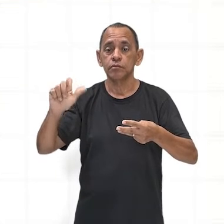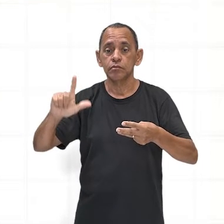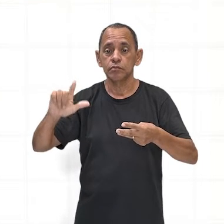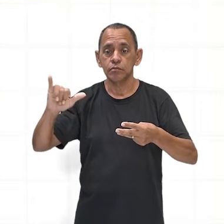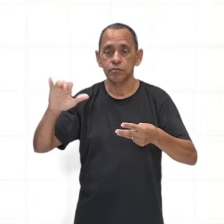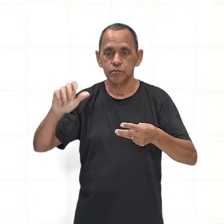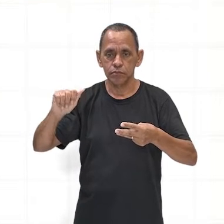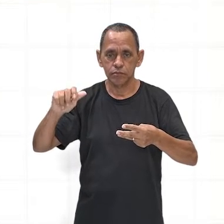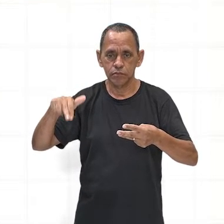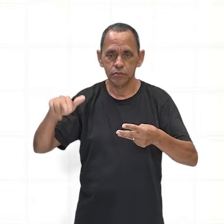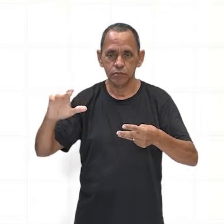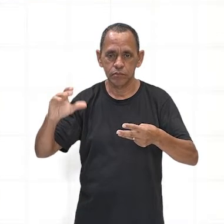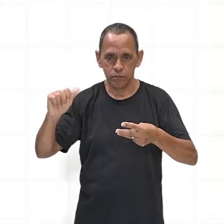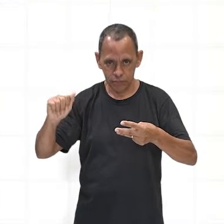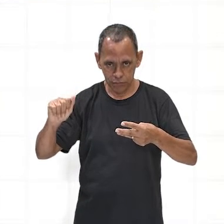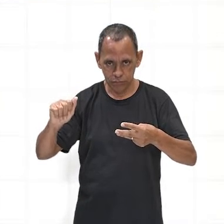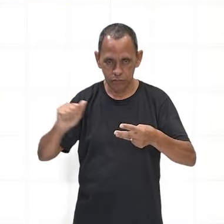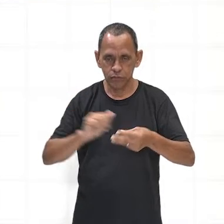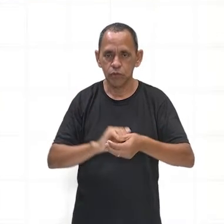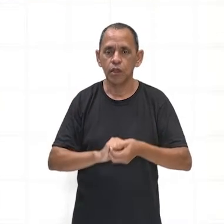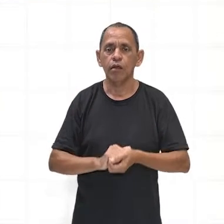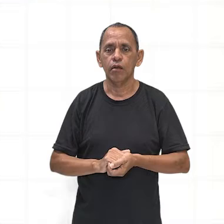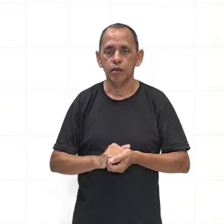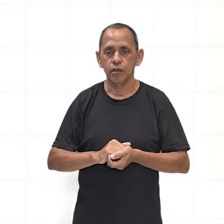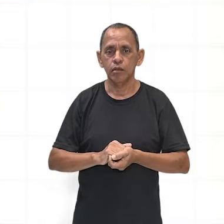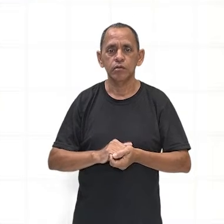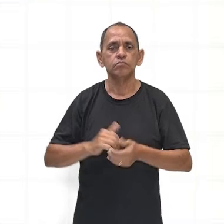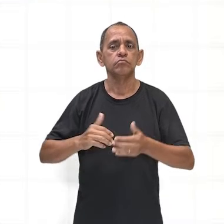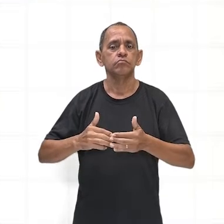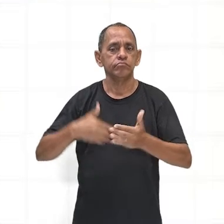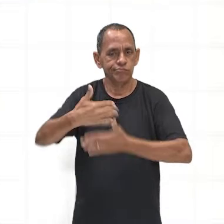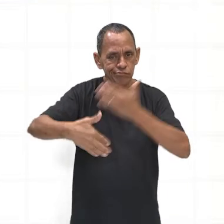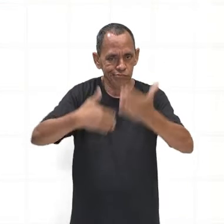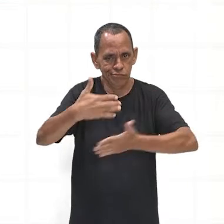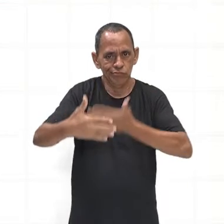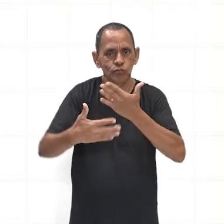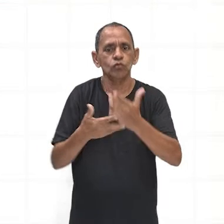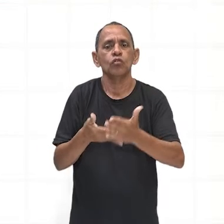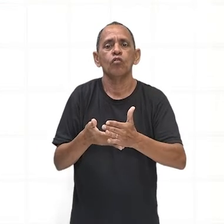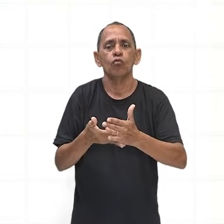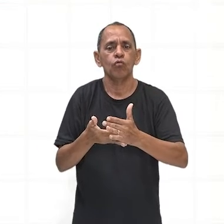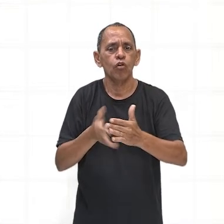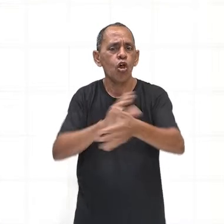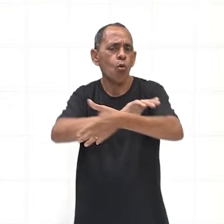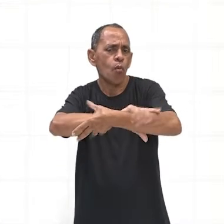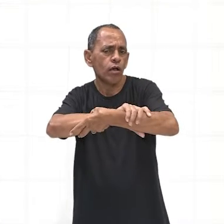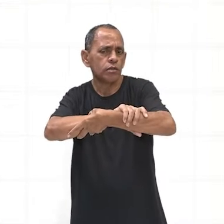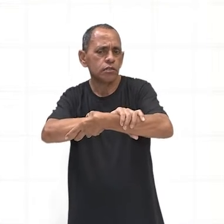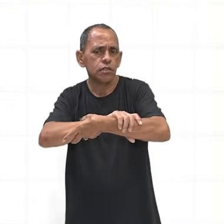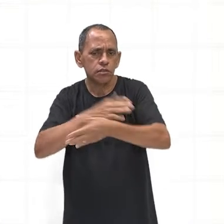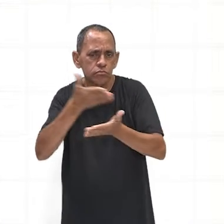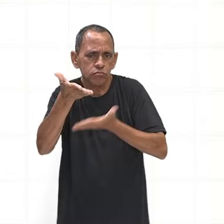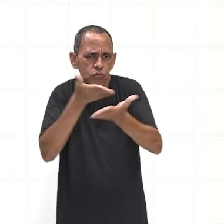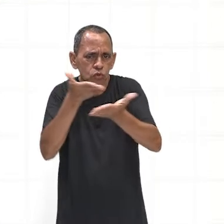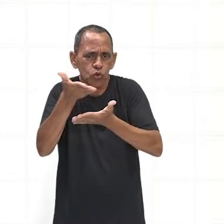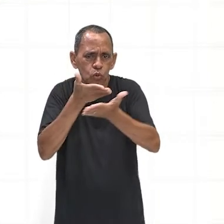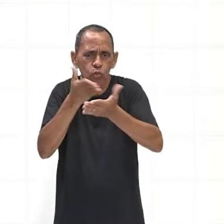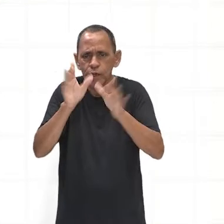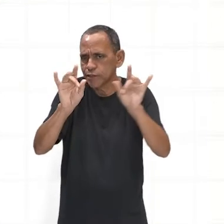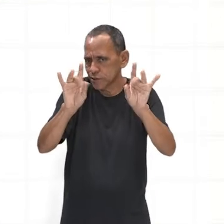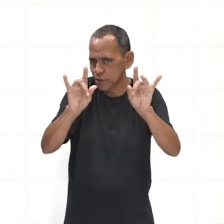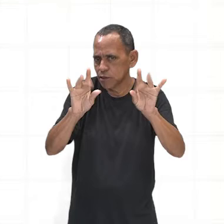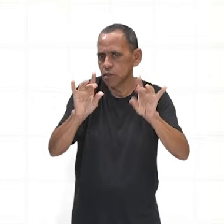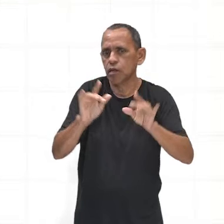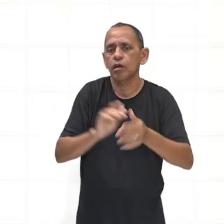comerciais com grandes cidades vizinhas e nessas relações que nós vamos ver surgindo aí uma